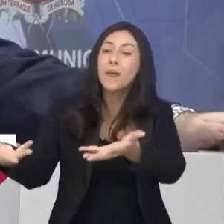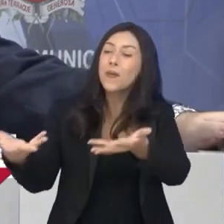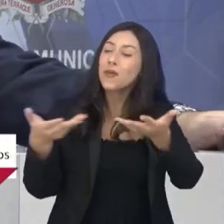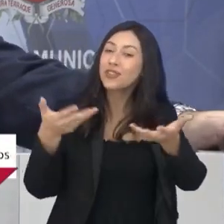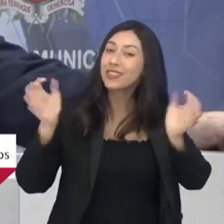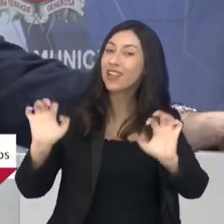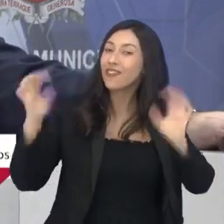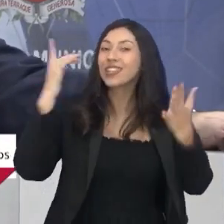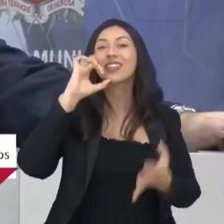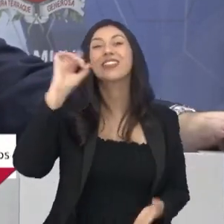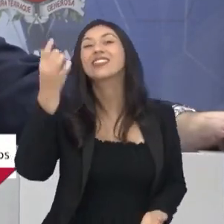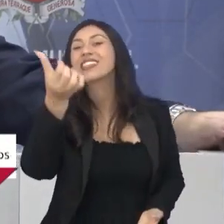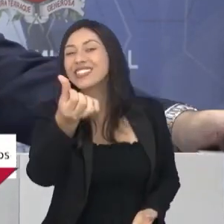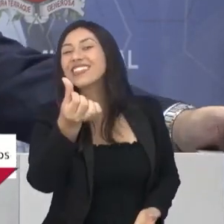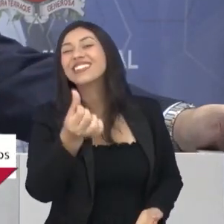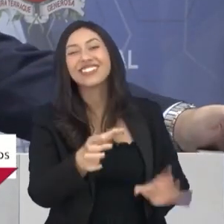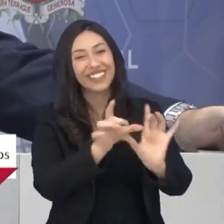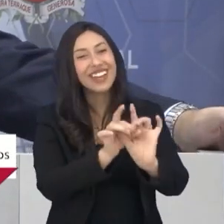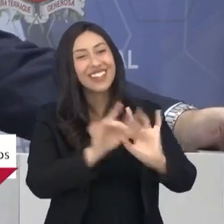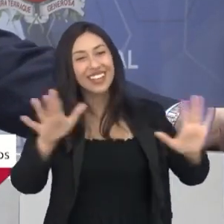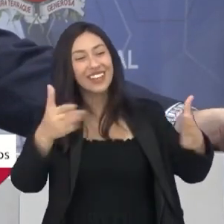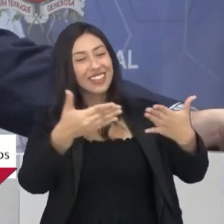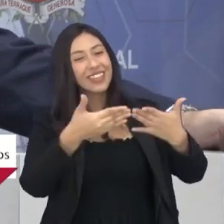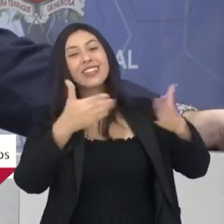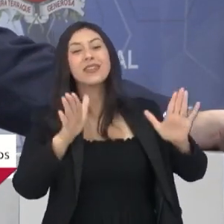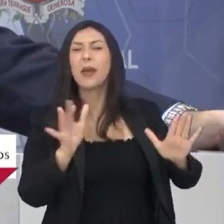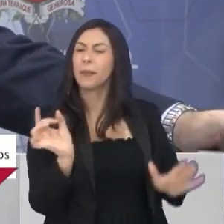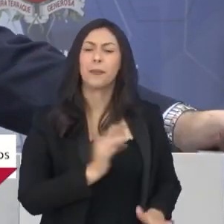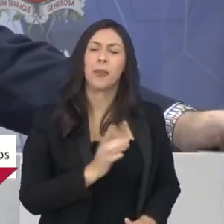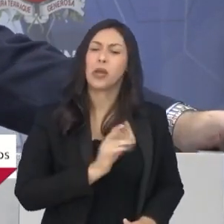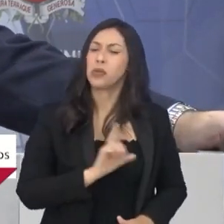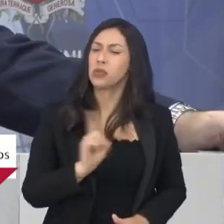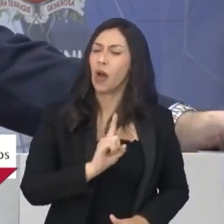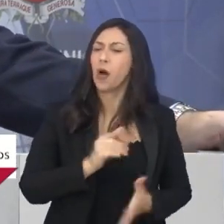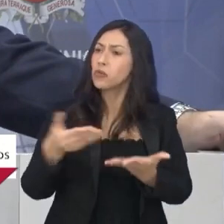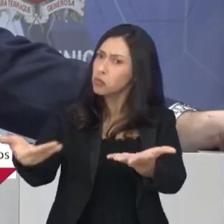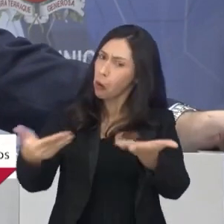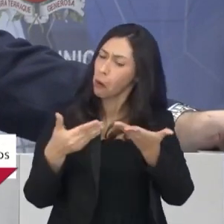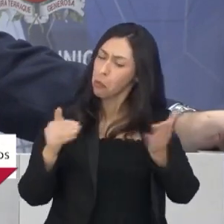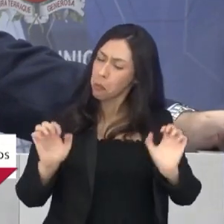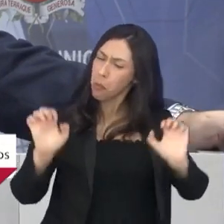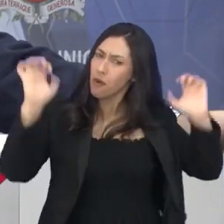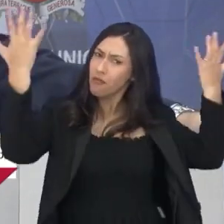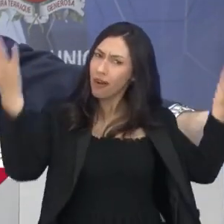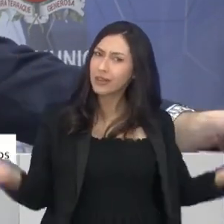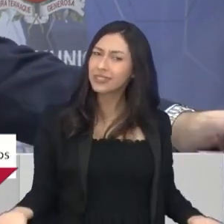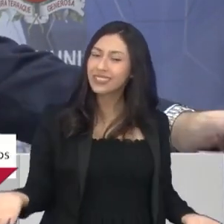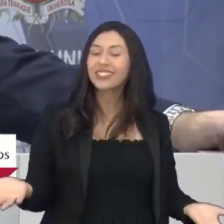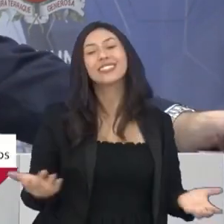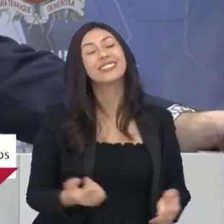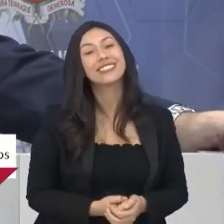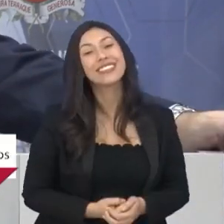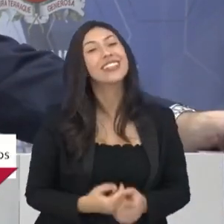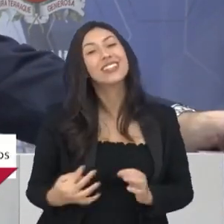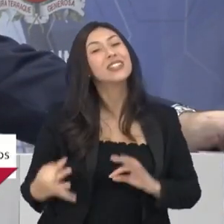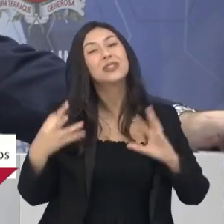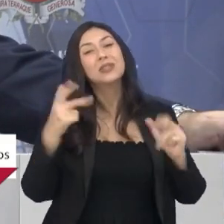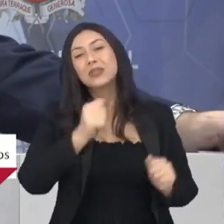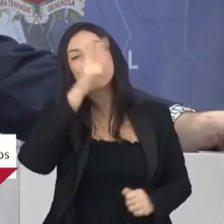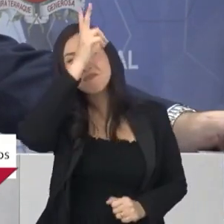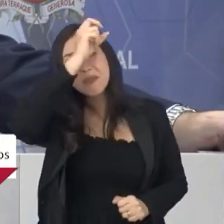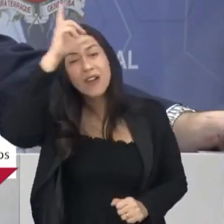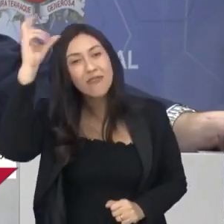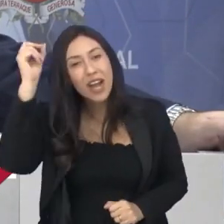6 está à disposição né Não dá para temer quem quando a gente convida alguém para uma festa né então os prefeitos presidente de câmaras